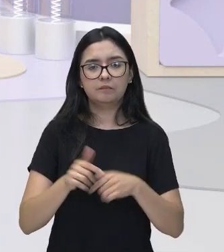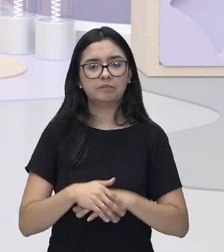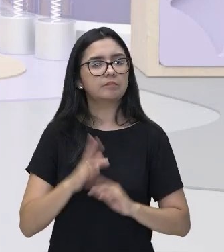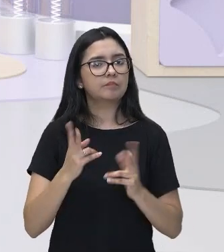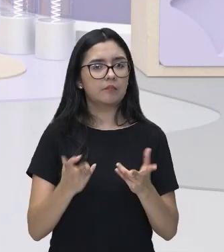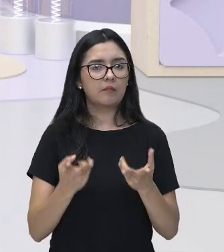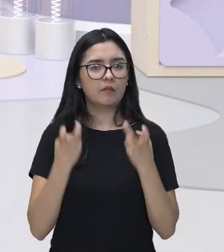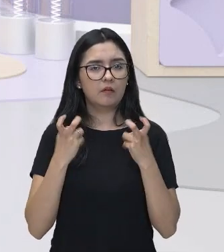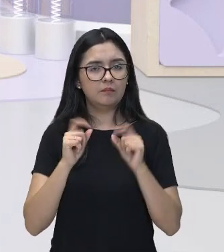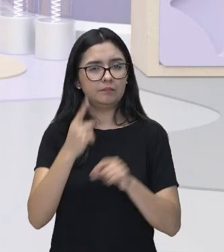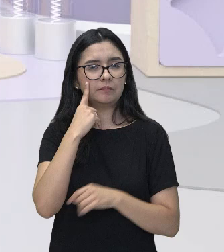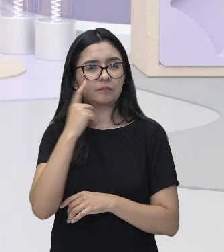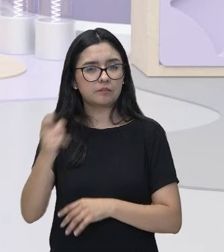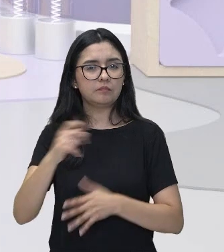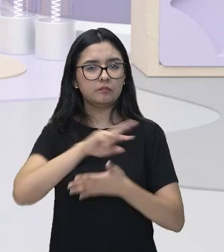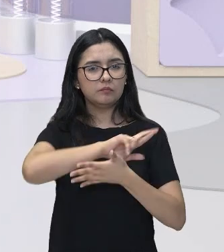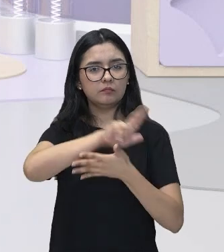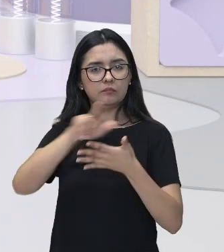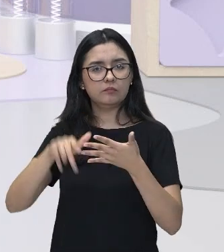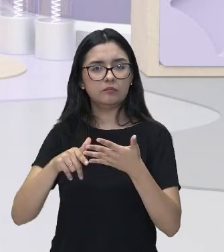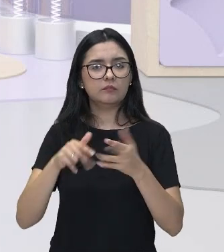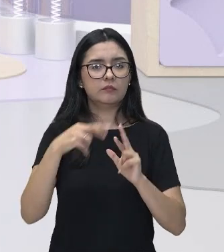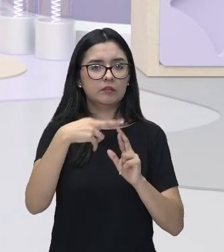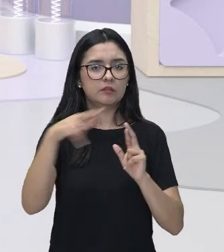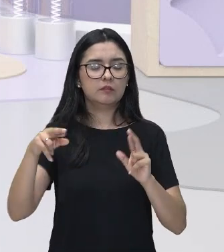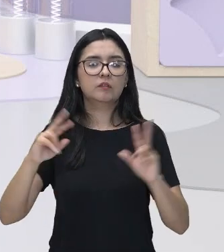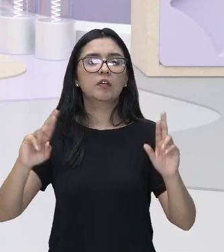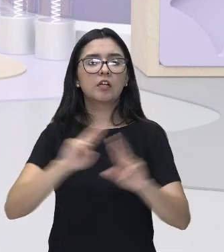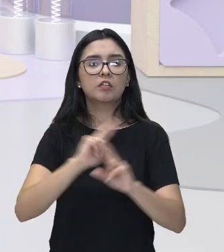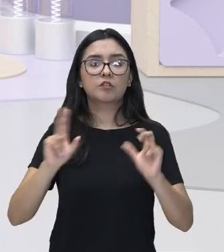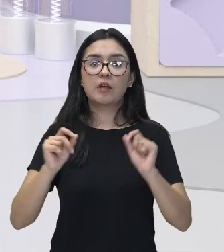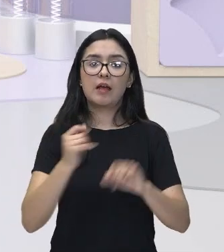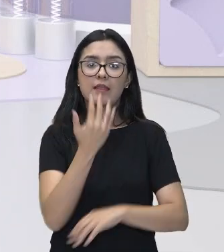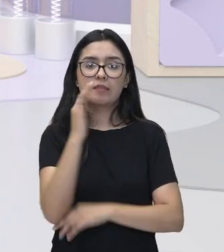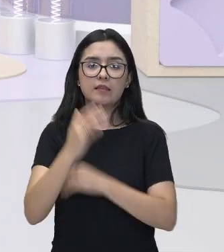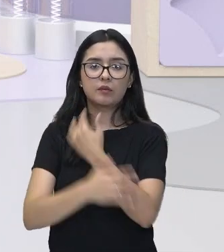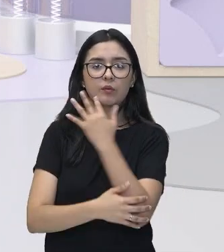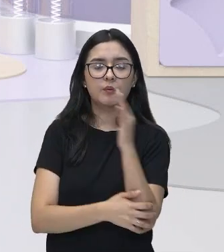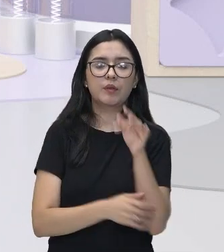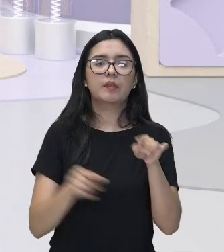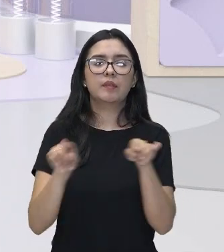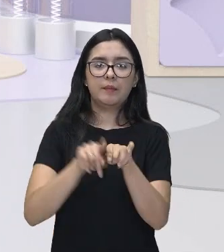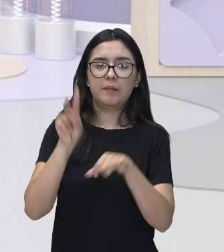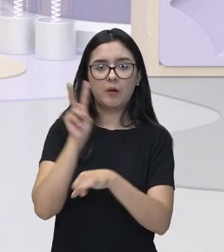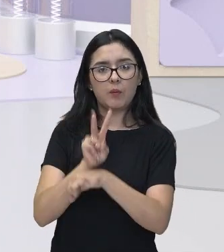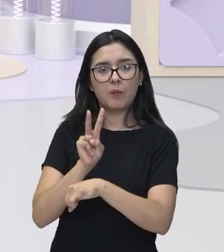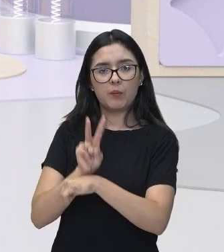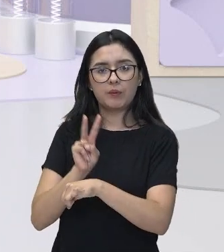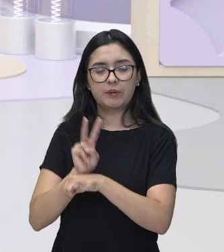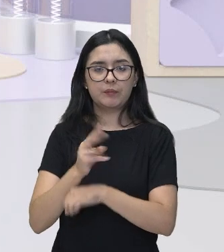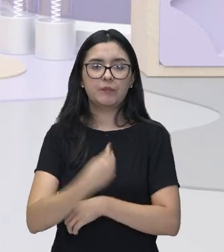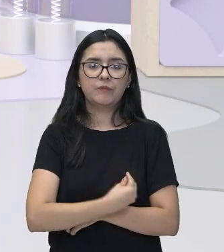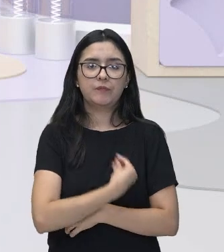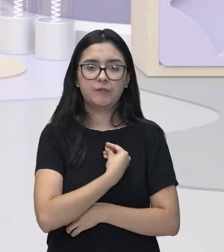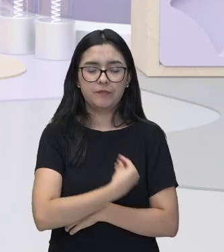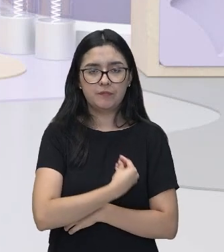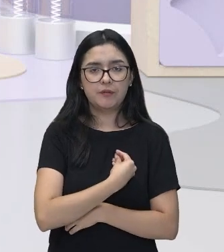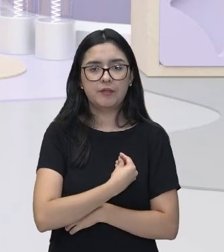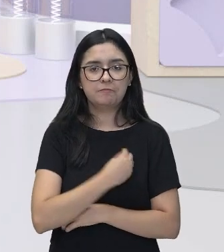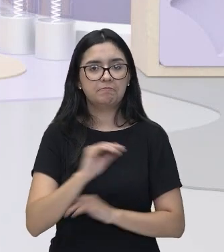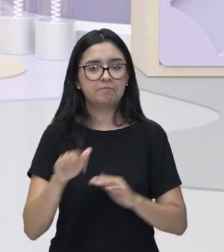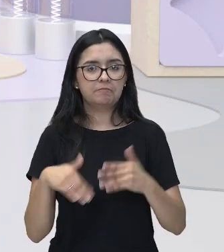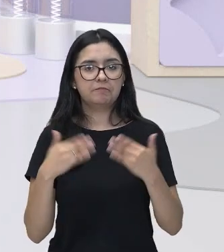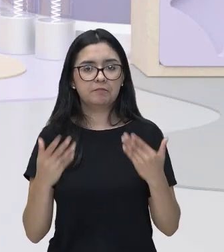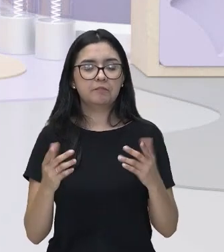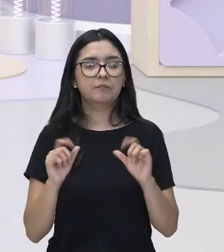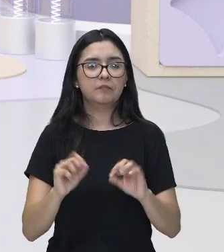que interessante, são religiões muito ligadas à natureza e à preservação da vida. Então,